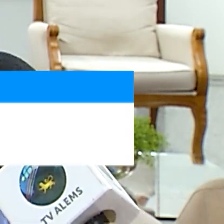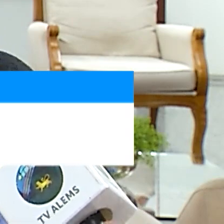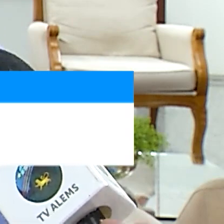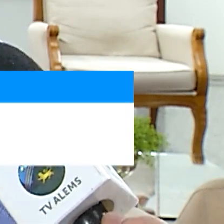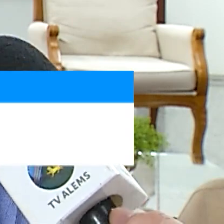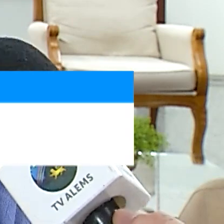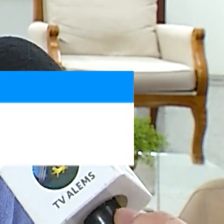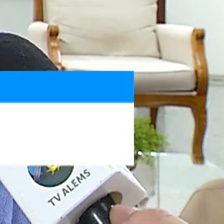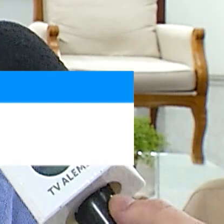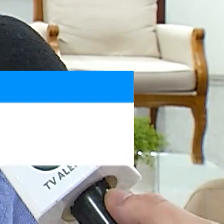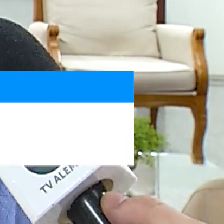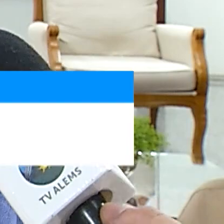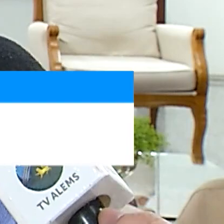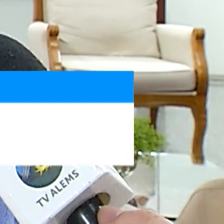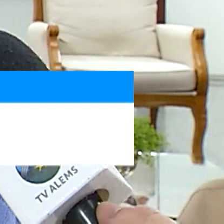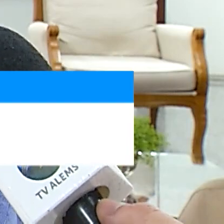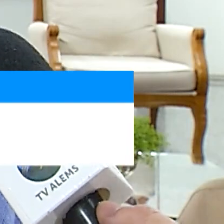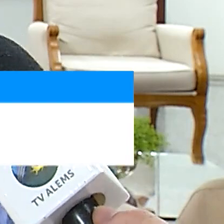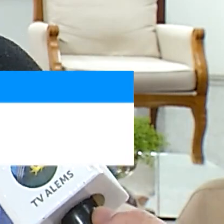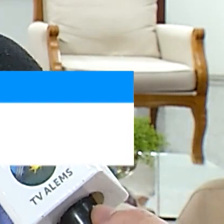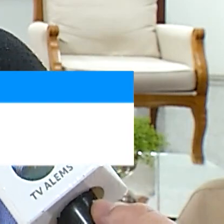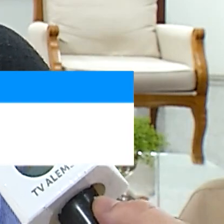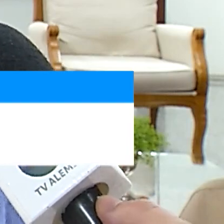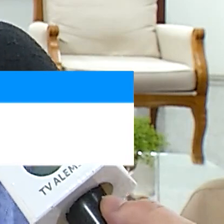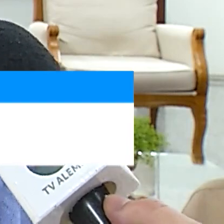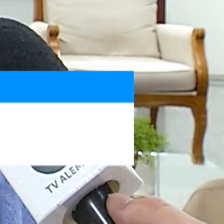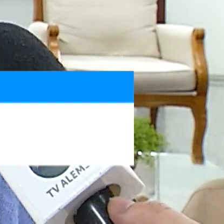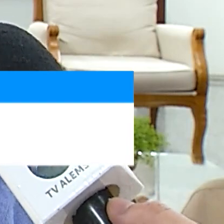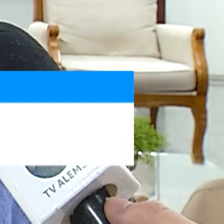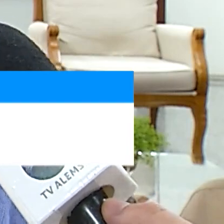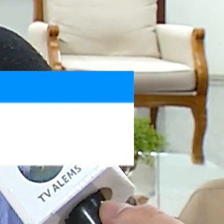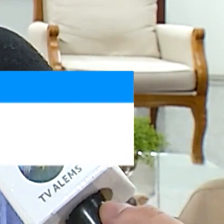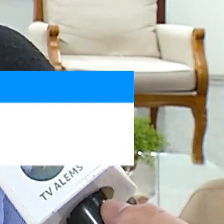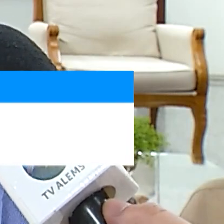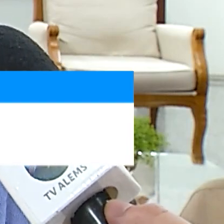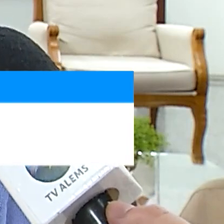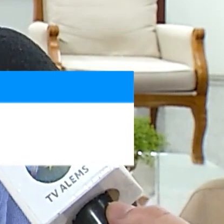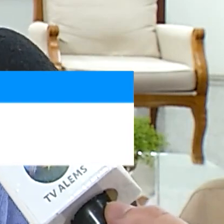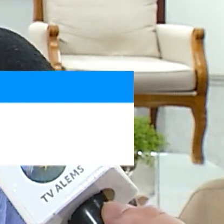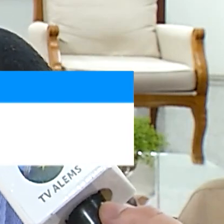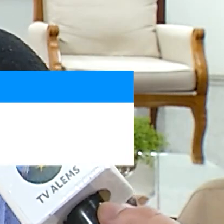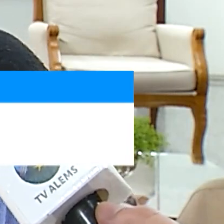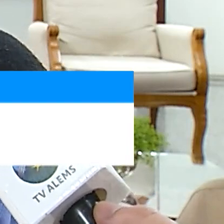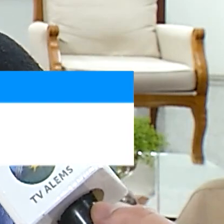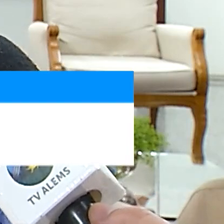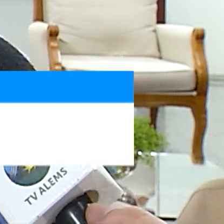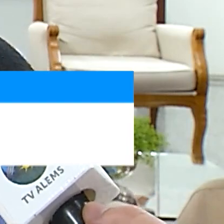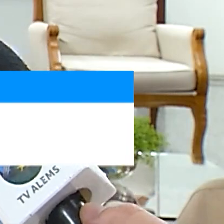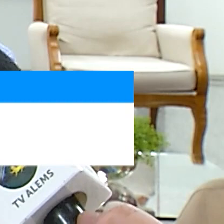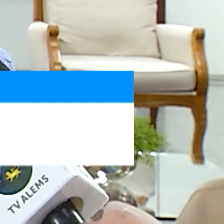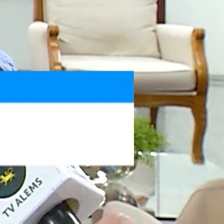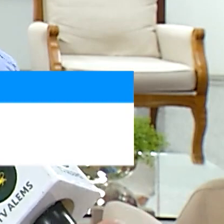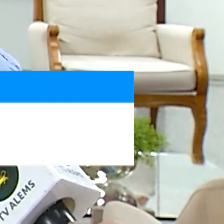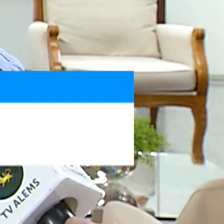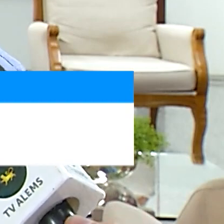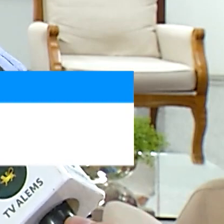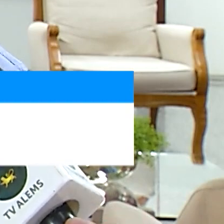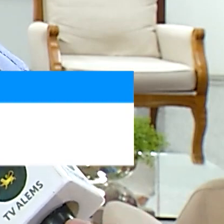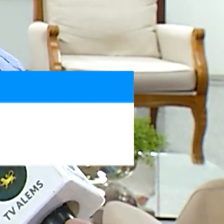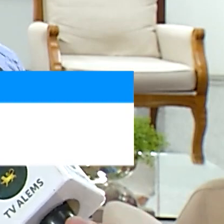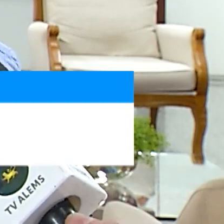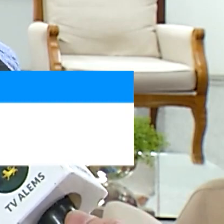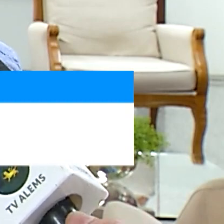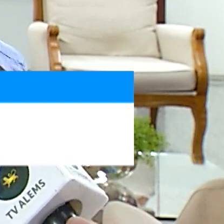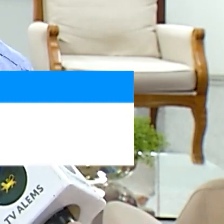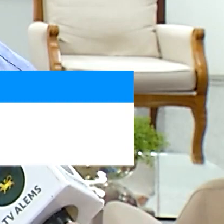de todas as secretarias os programas, os projetos, a estrutura